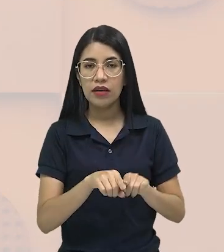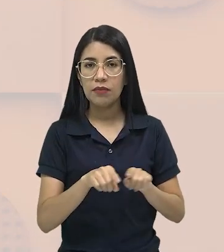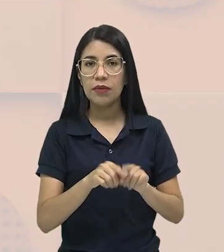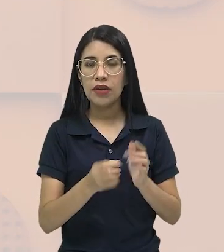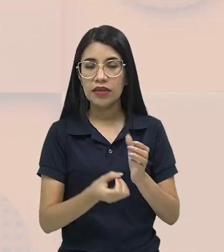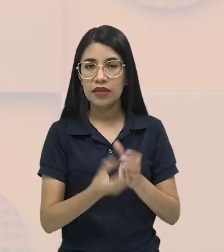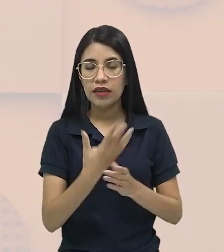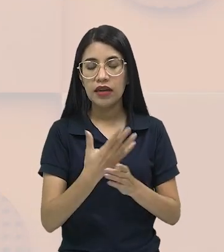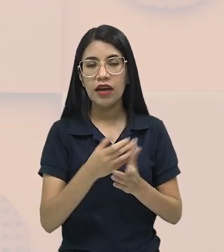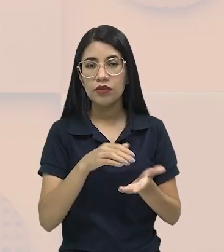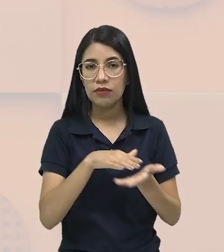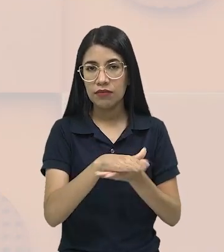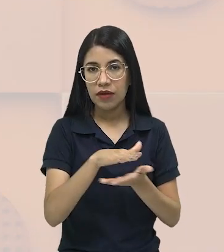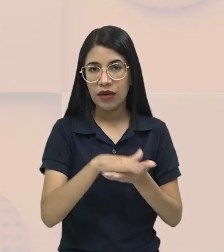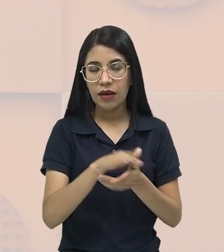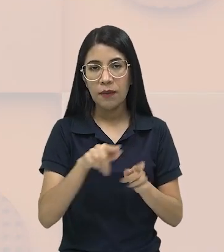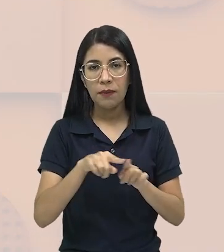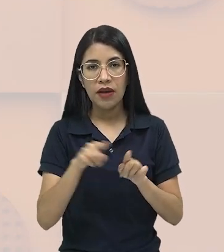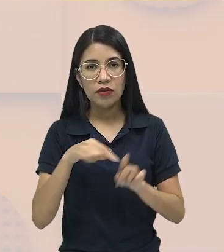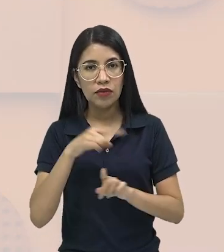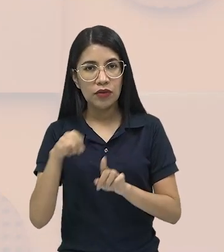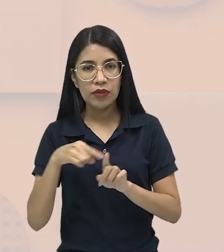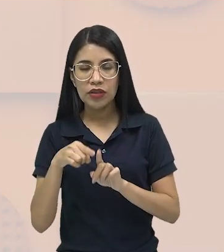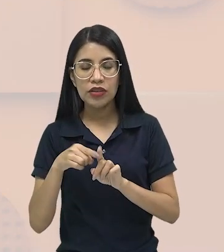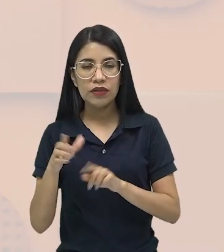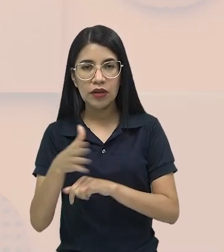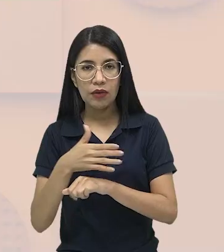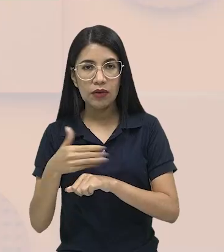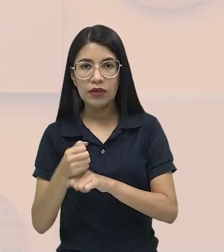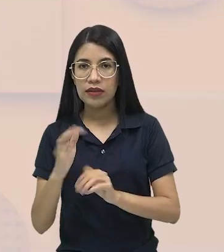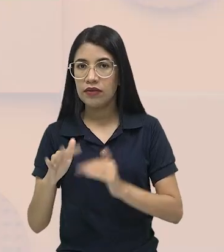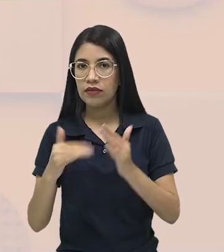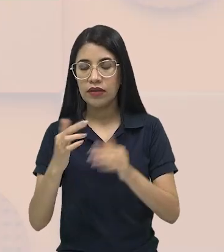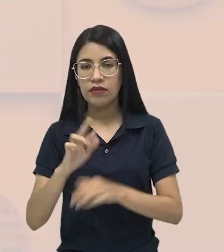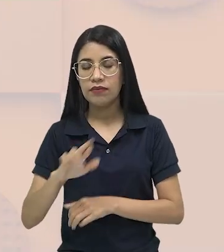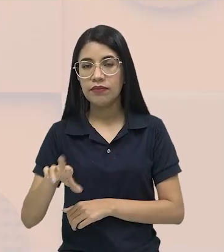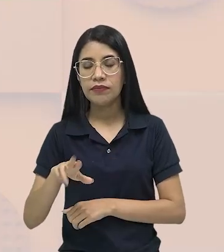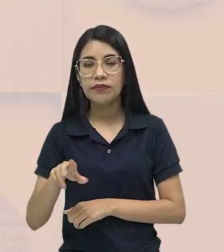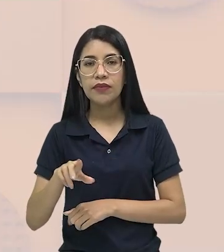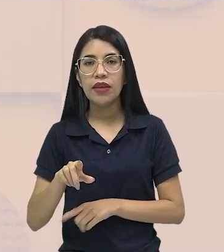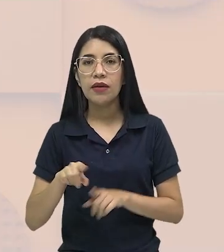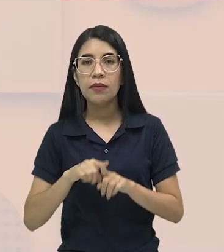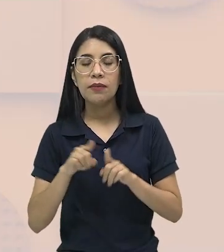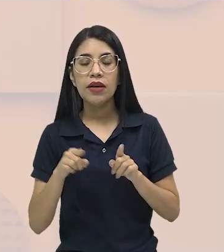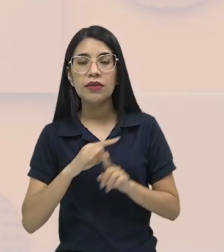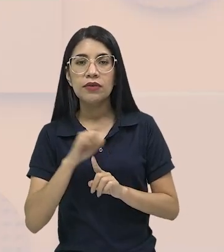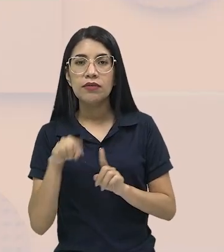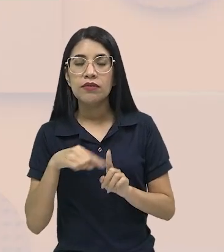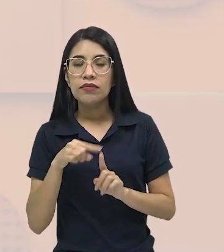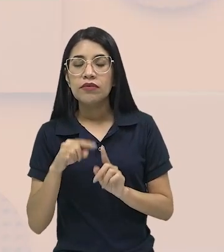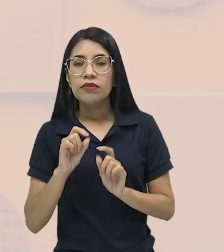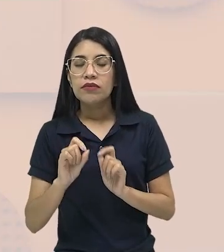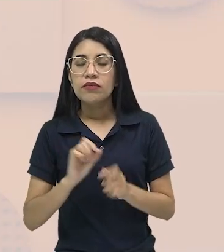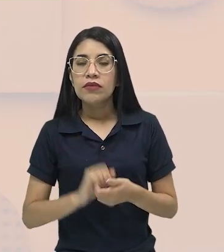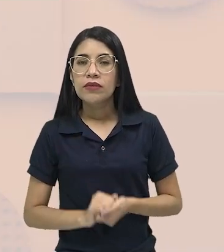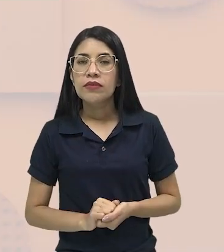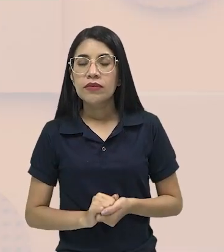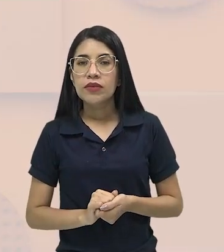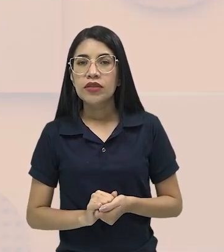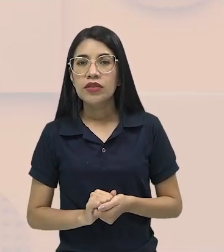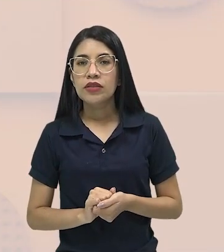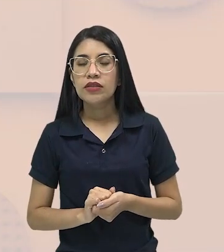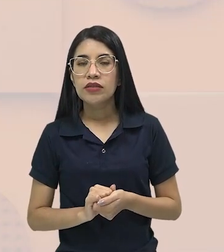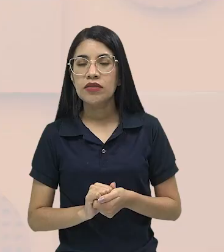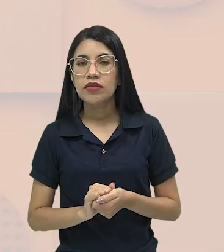é claro, né, não com o objetivo de desenvolvimento de sua colônia, mas por um objetivo ali, né, de exaltar